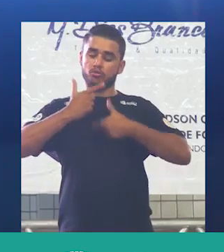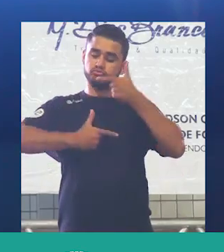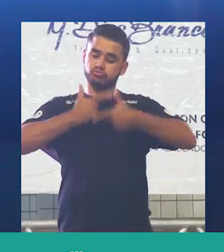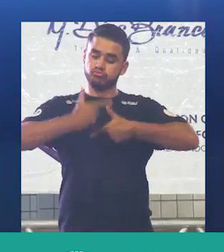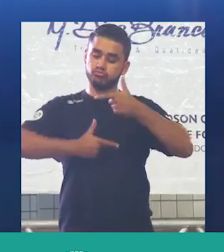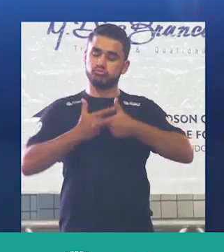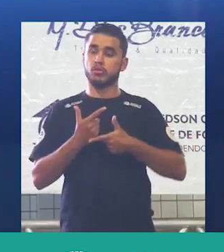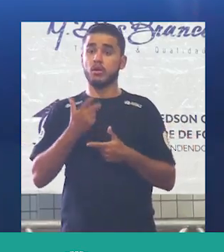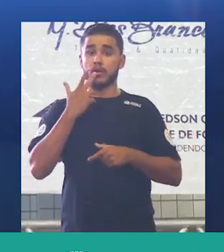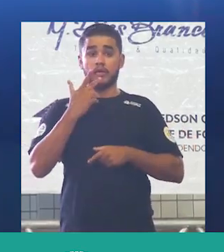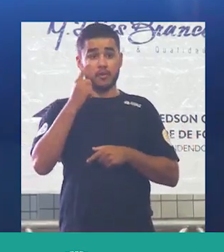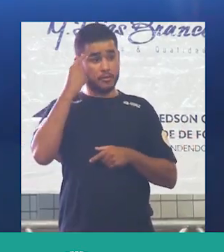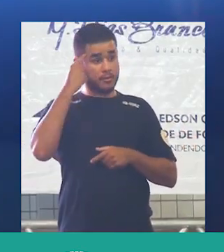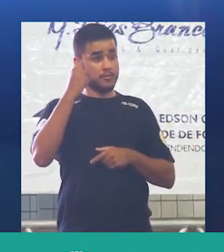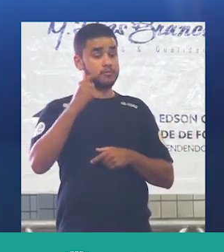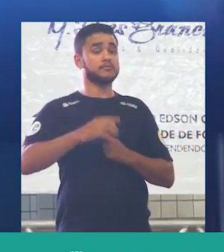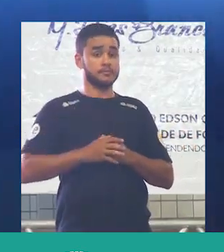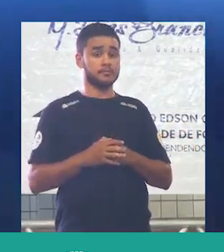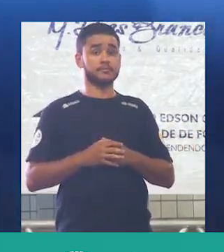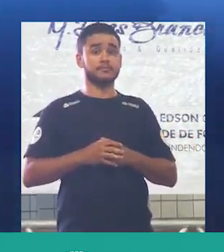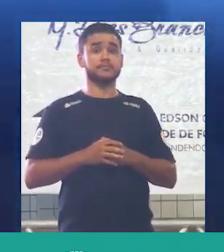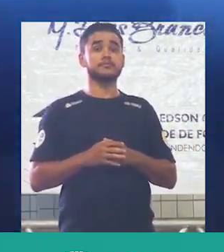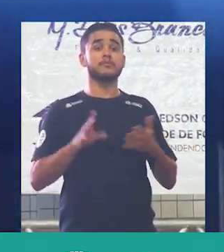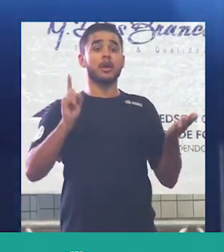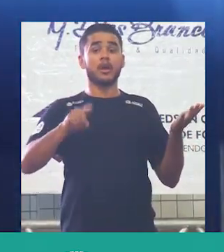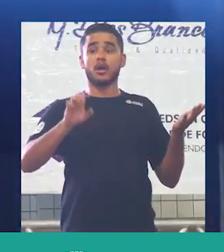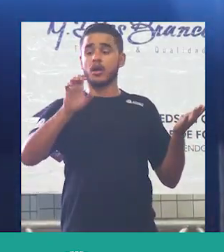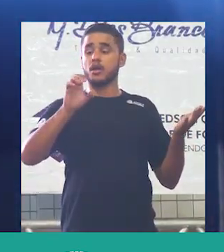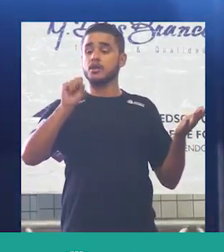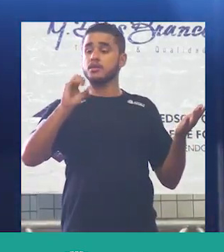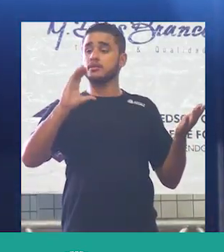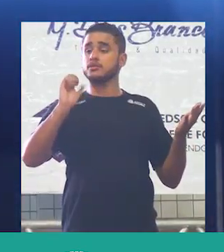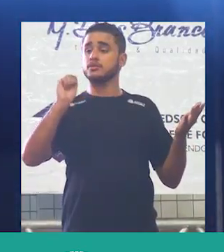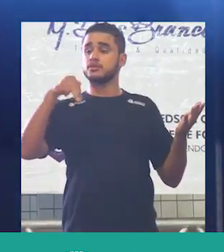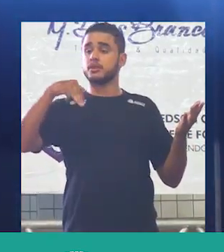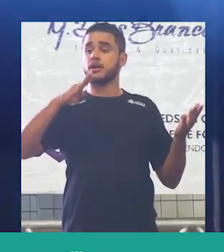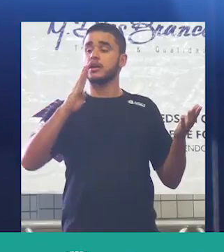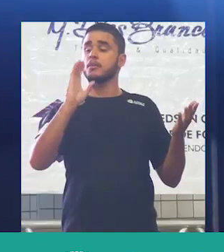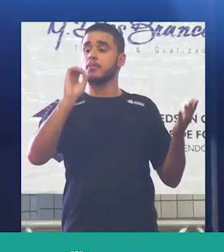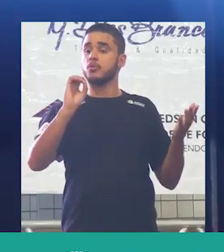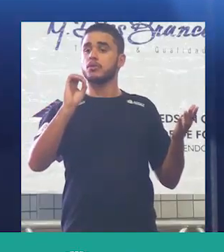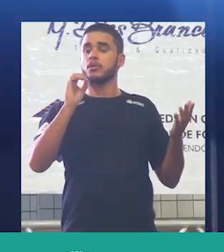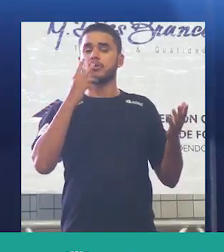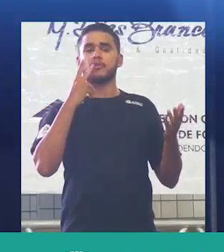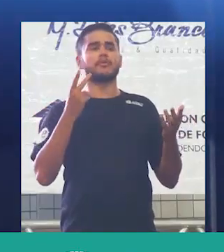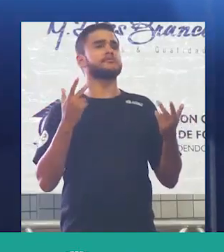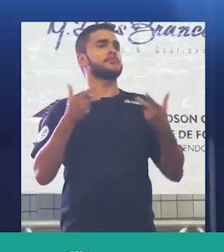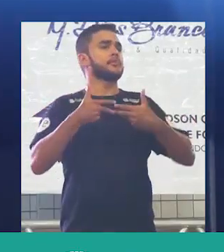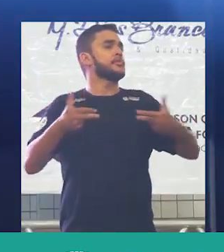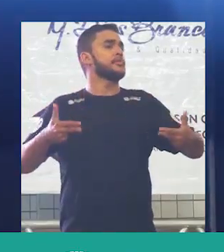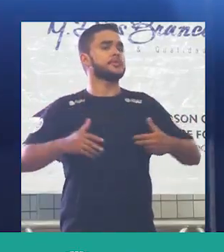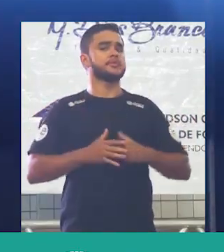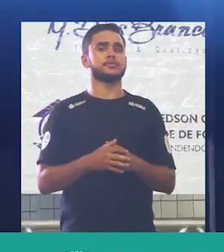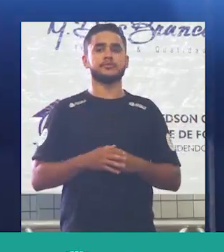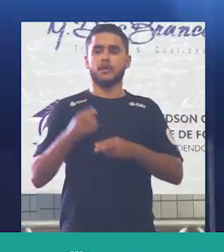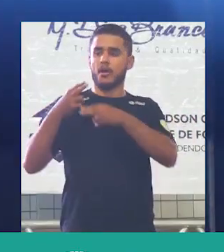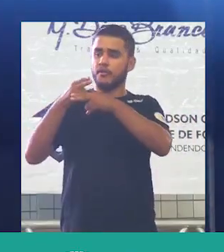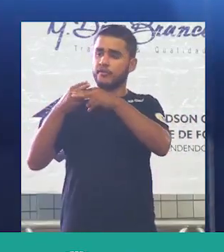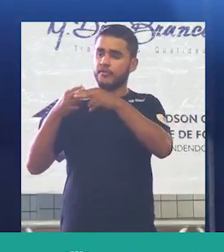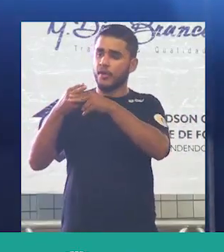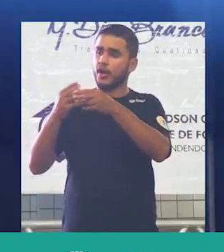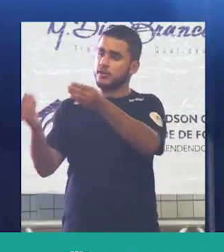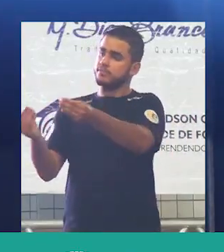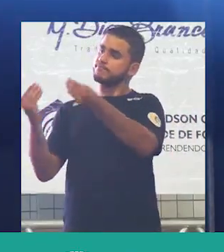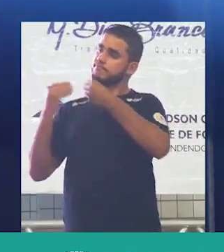serviço. É o que a gente chama de escambo. Esses produtos eram o quê?